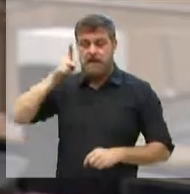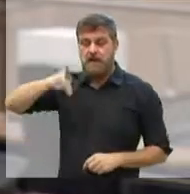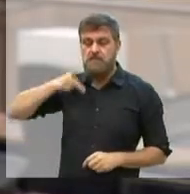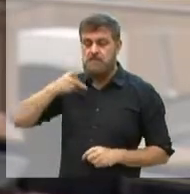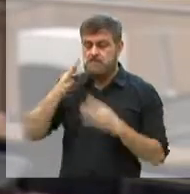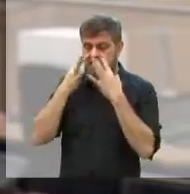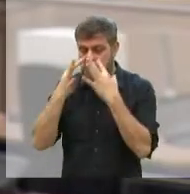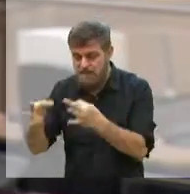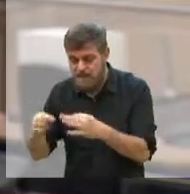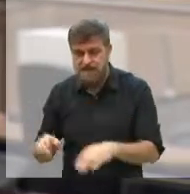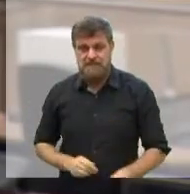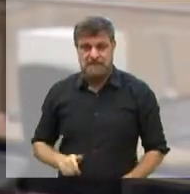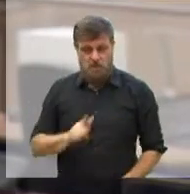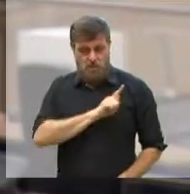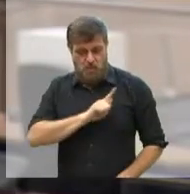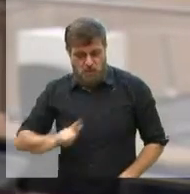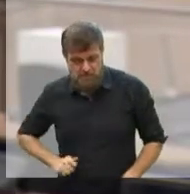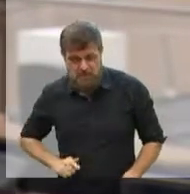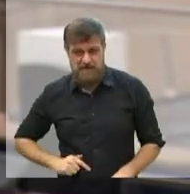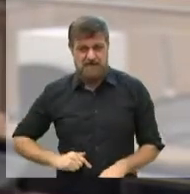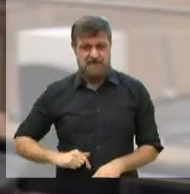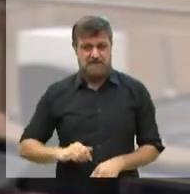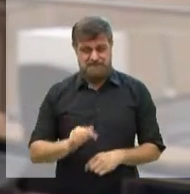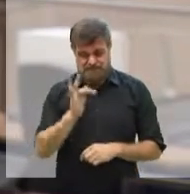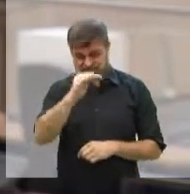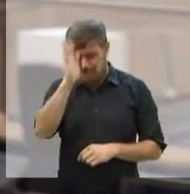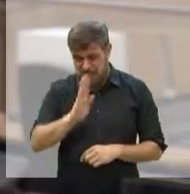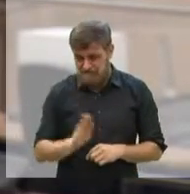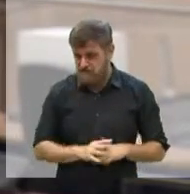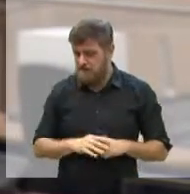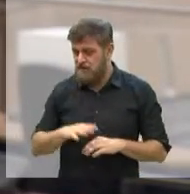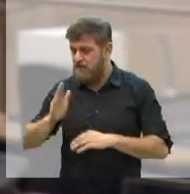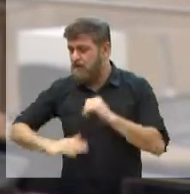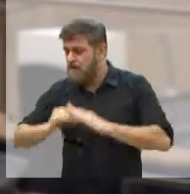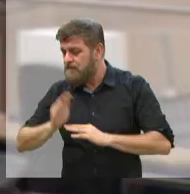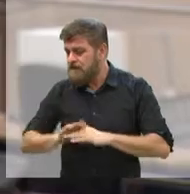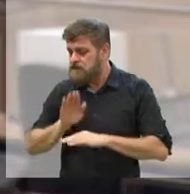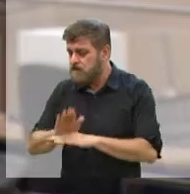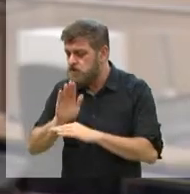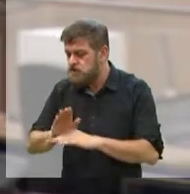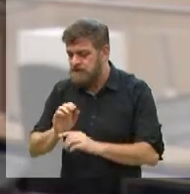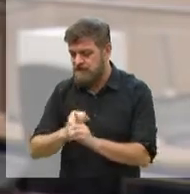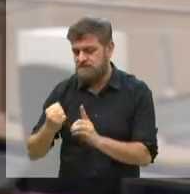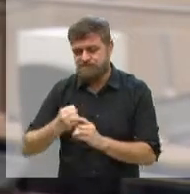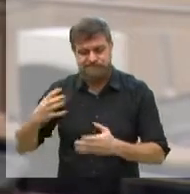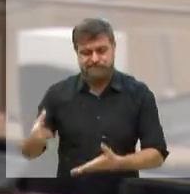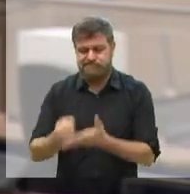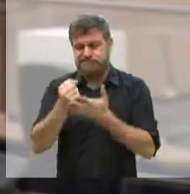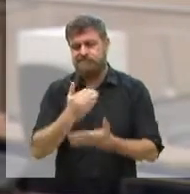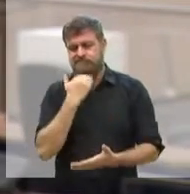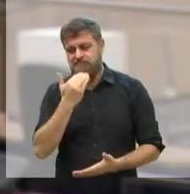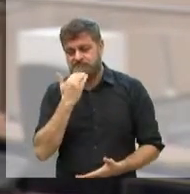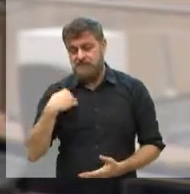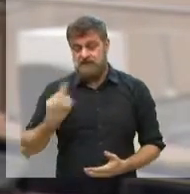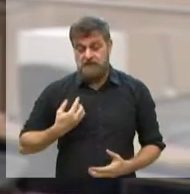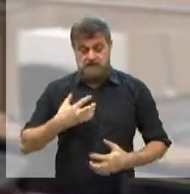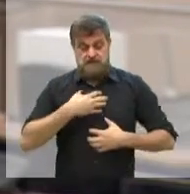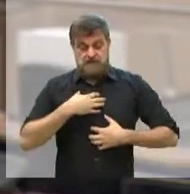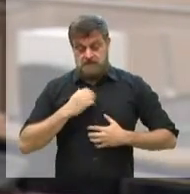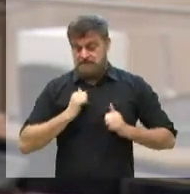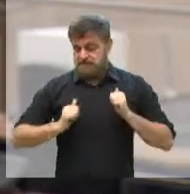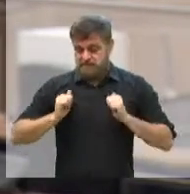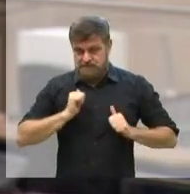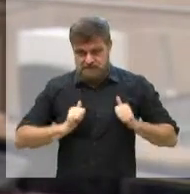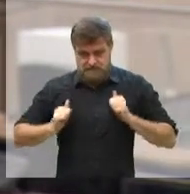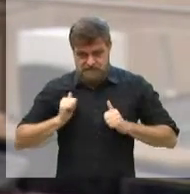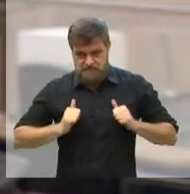políticos, mas não pelo Estado, para que o Estado realmente pudesse agir e fazer um programa de resgate social. Então eu fico muito entusiasmado em falar